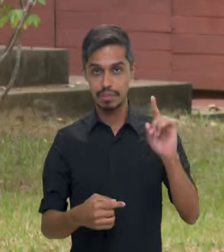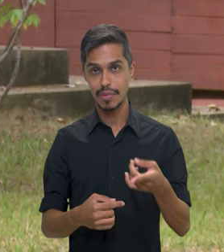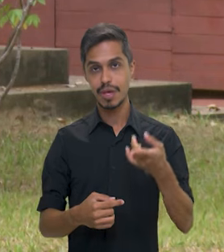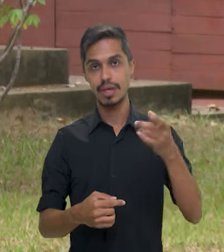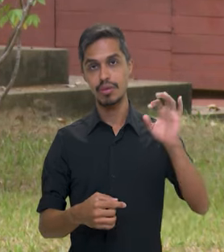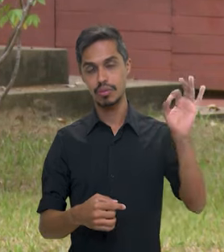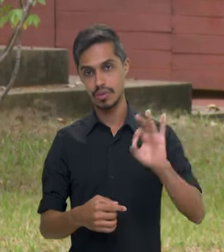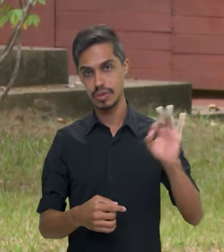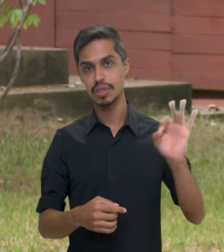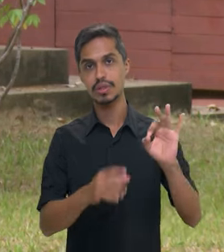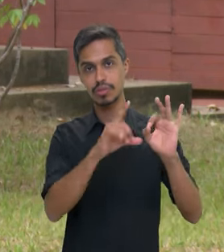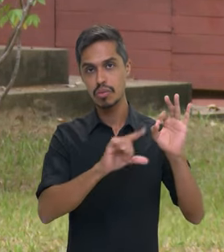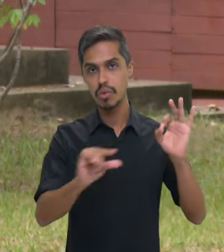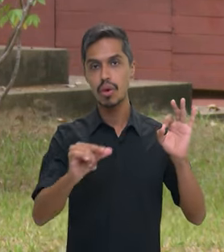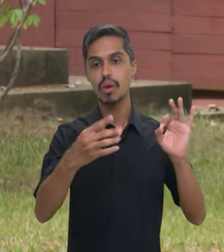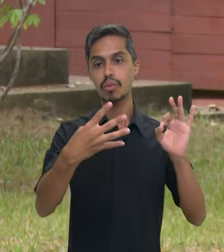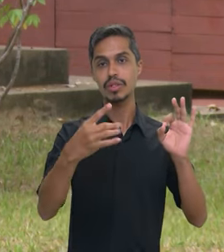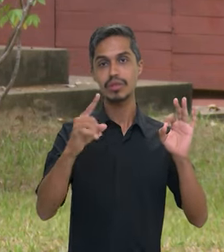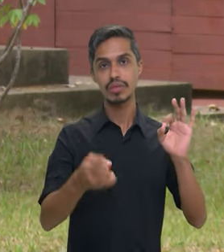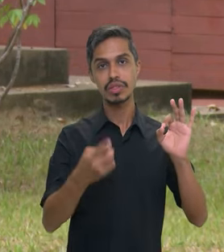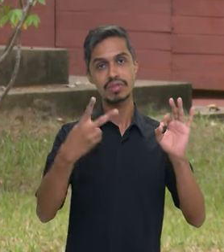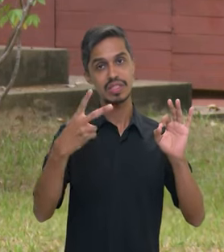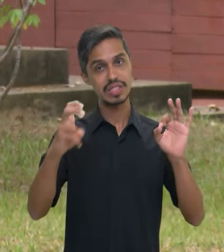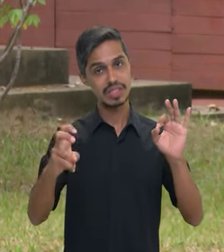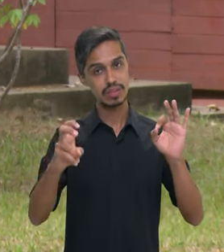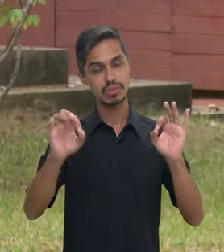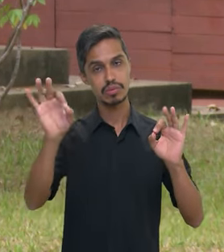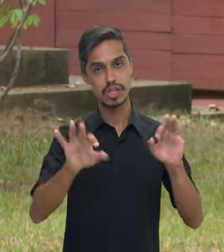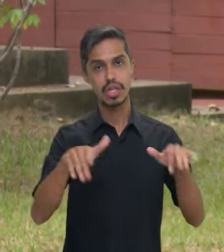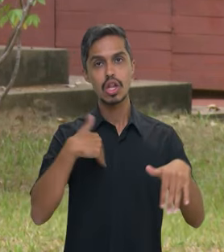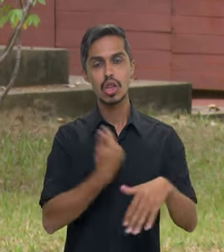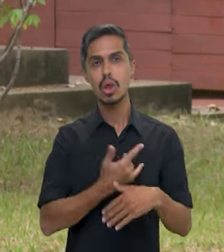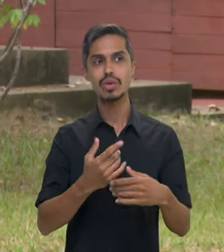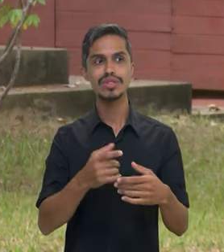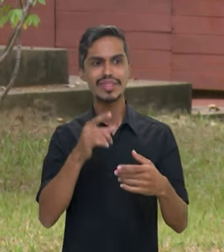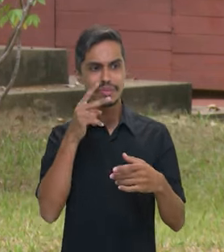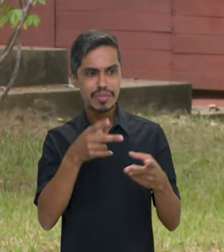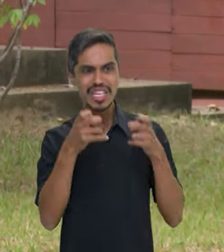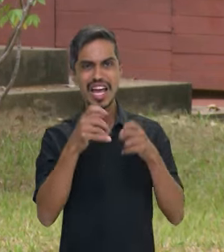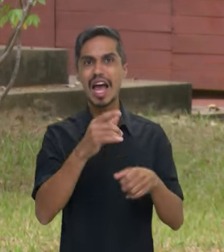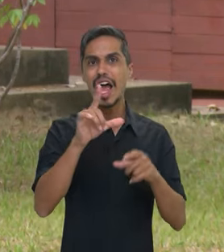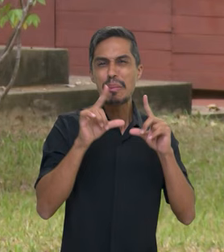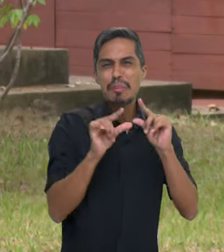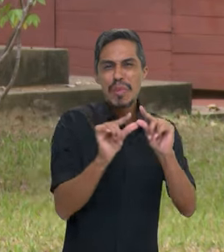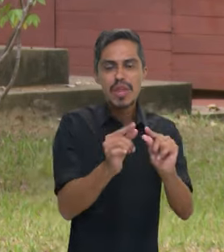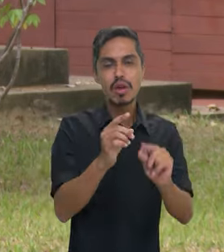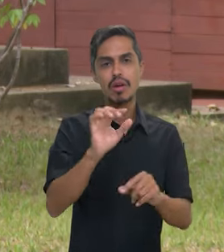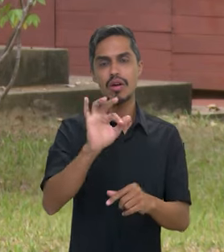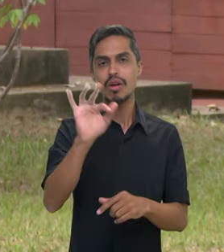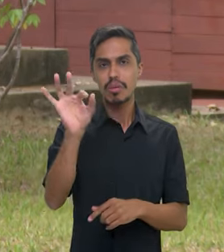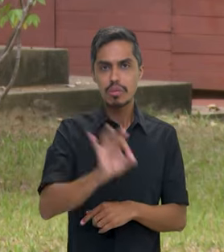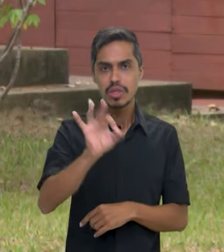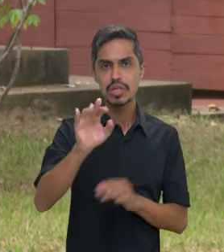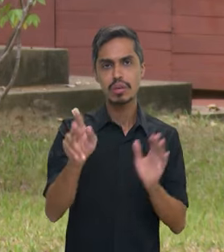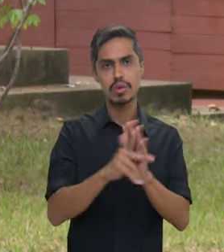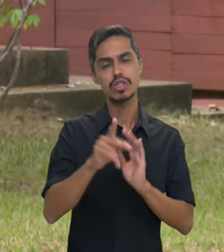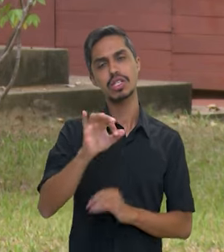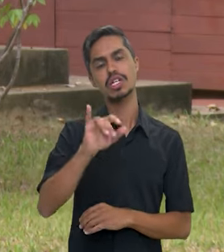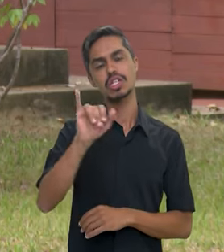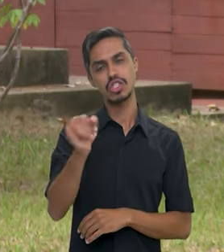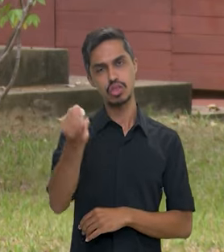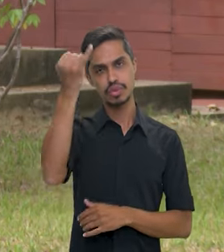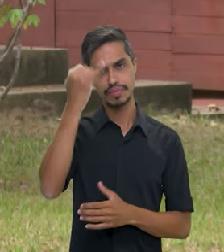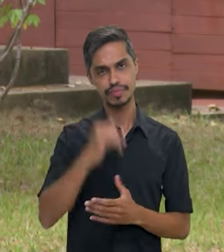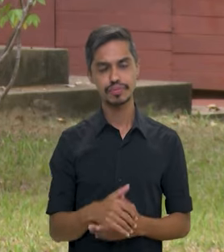de juros da história do FGTS. Fora isso, também, nós procuramos estados e municípios para firmarmos parcerias.